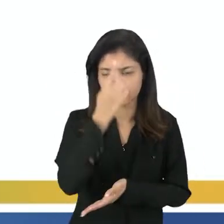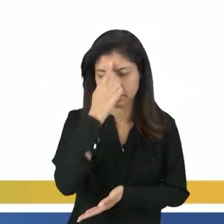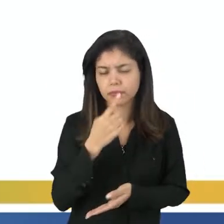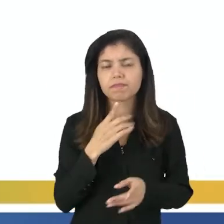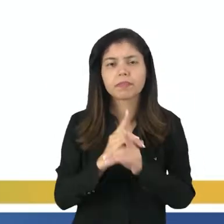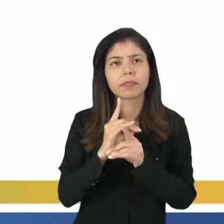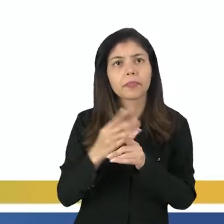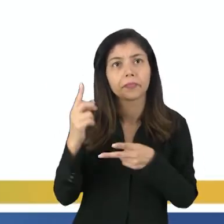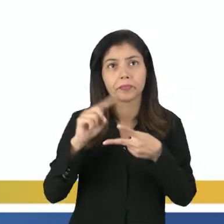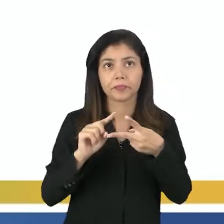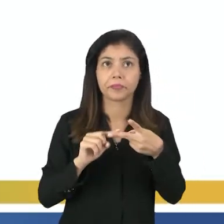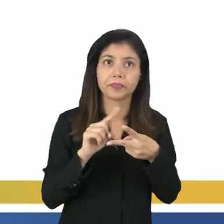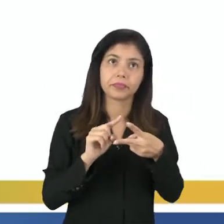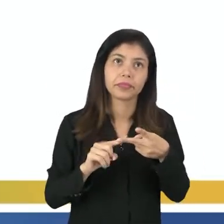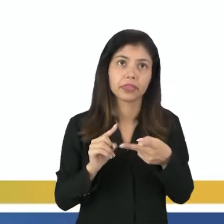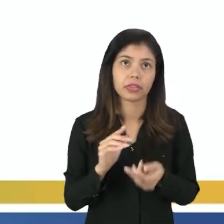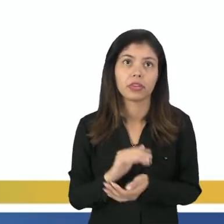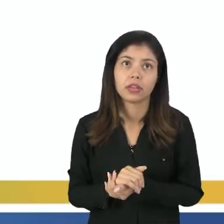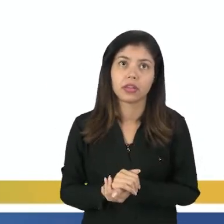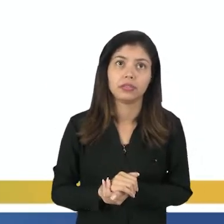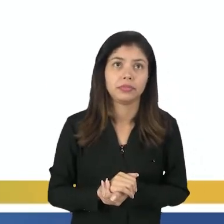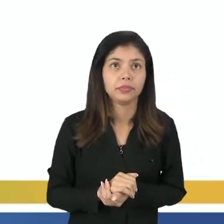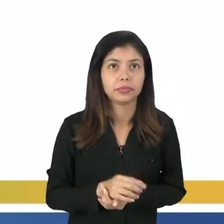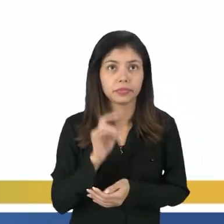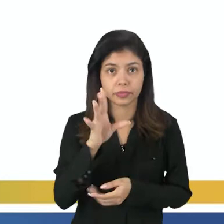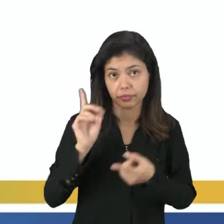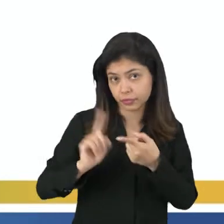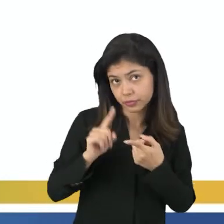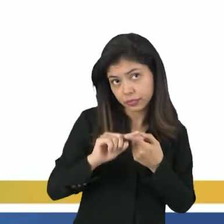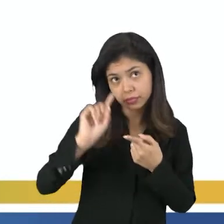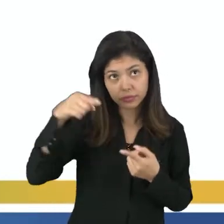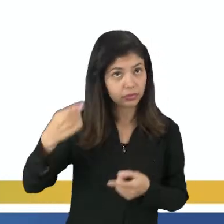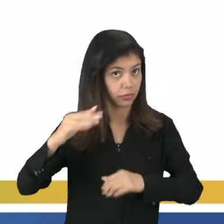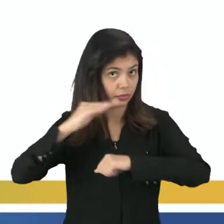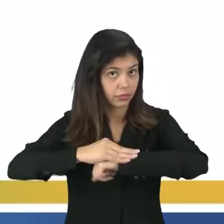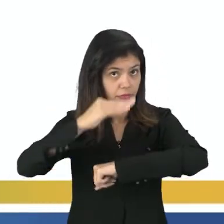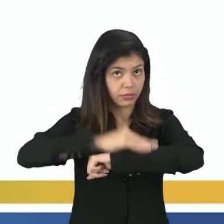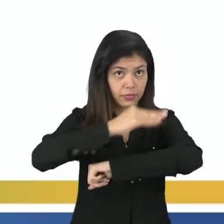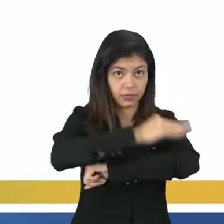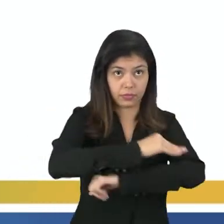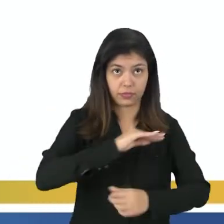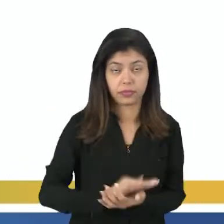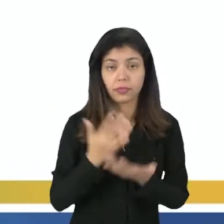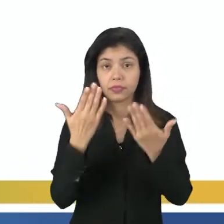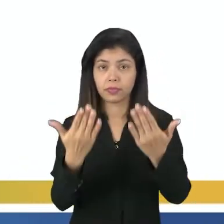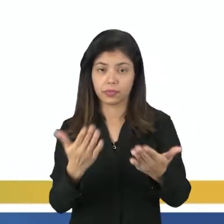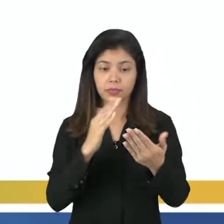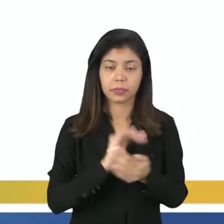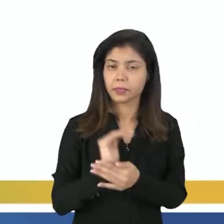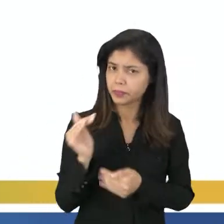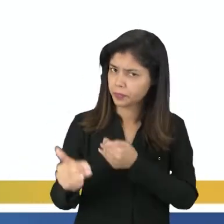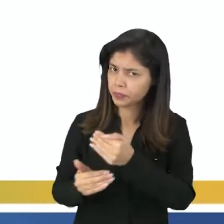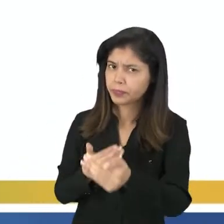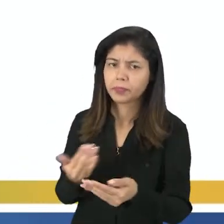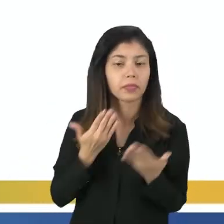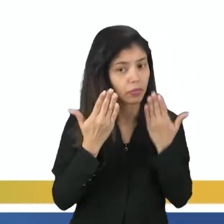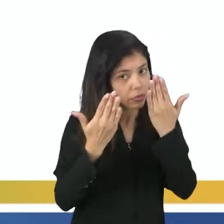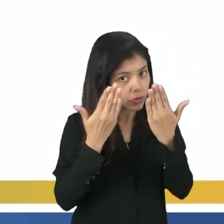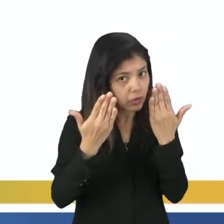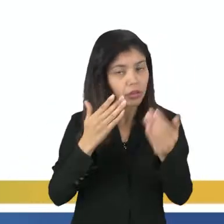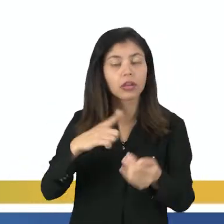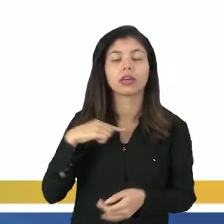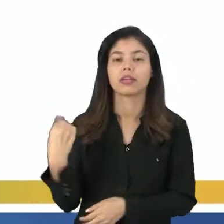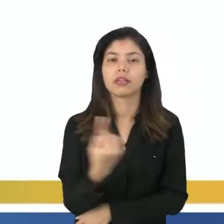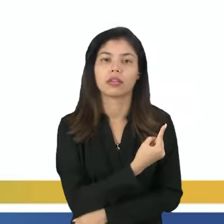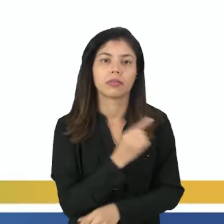já identifica um dos dois. Talvez agora você esteja identificando primeiro o cavalo, depois que o sapo. Então isso é um processo psicológico que